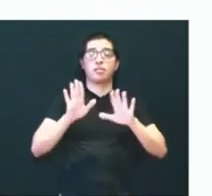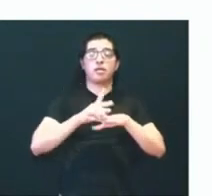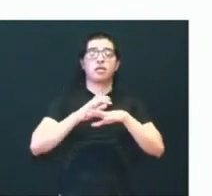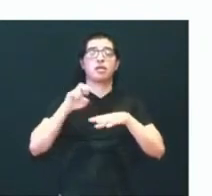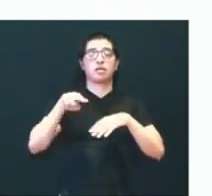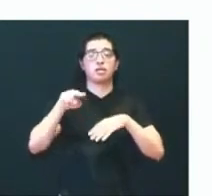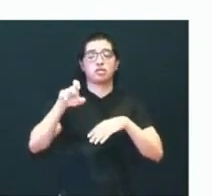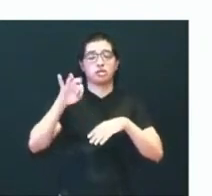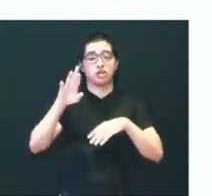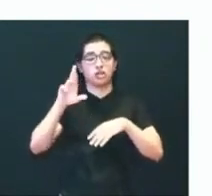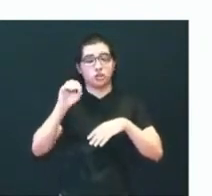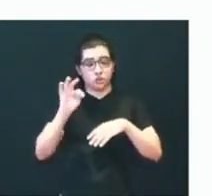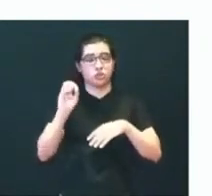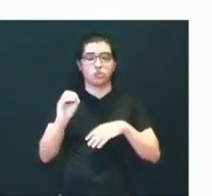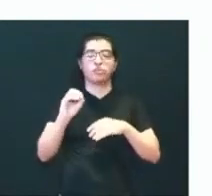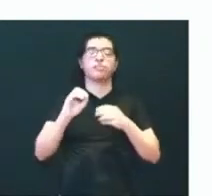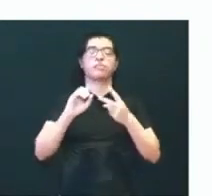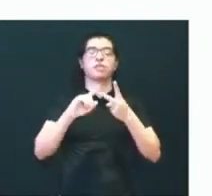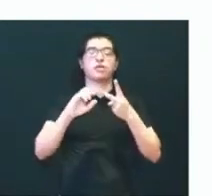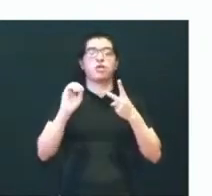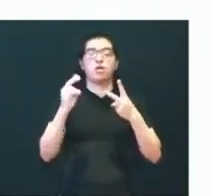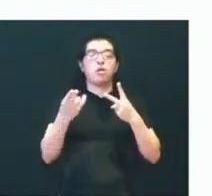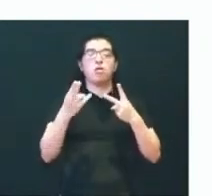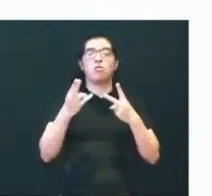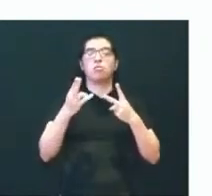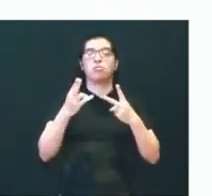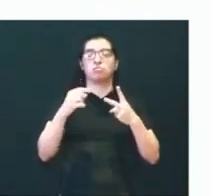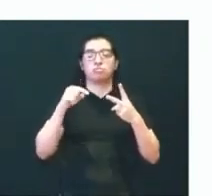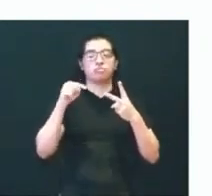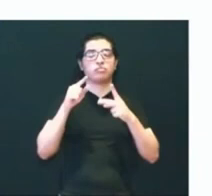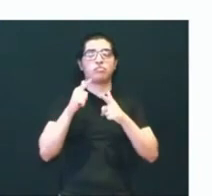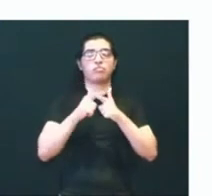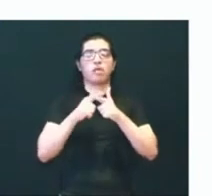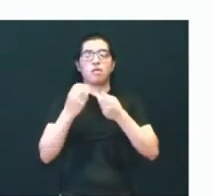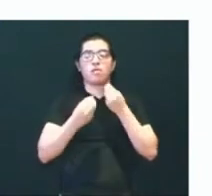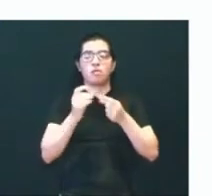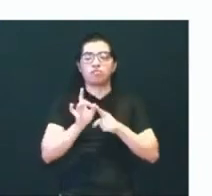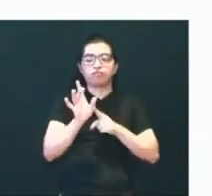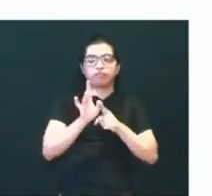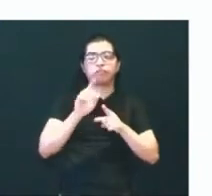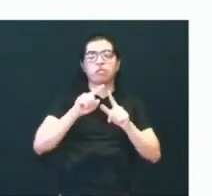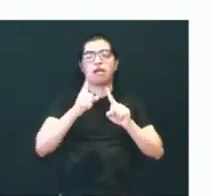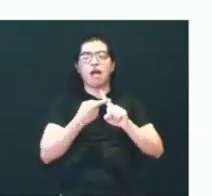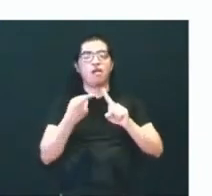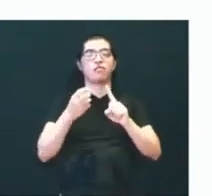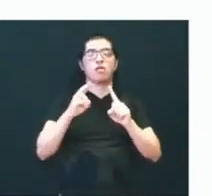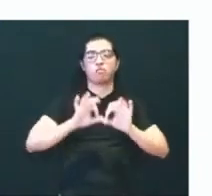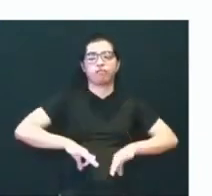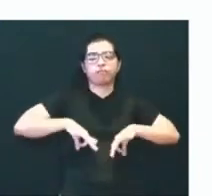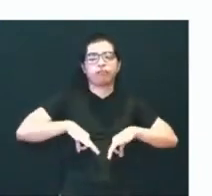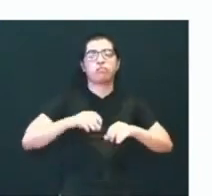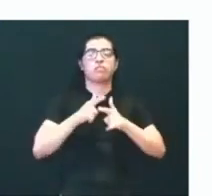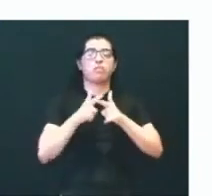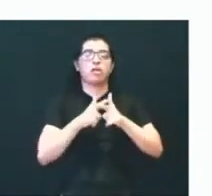a infertilidade? E a toxicidade pulmonar? E a toxicidade cardíaca? E a toxicidade